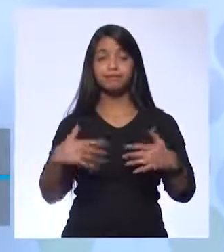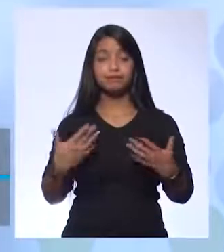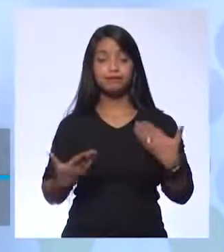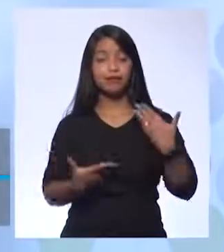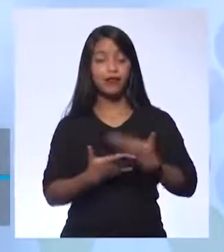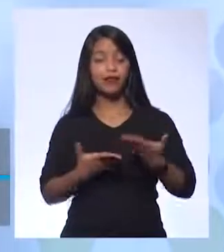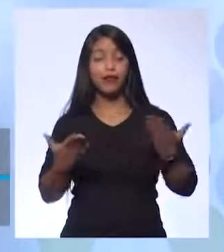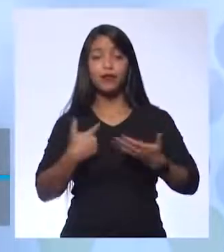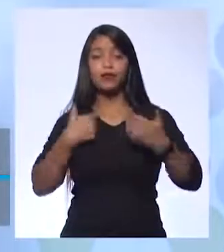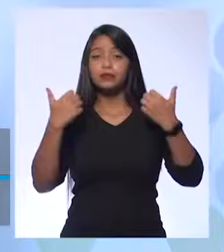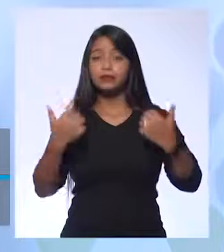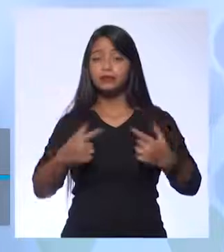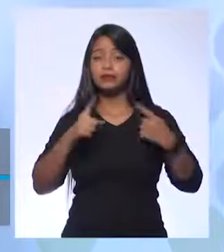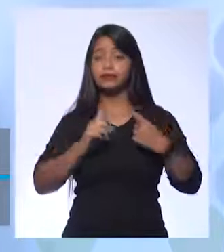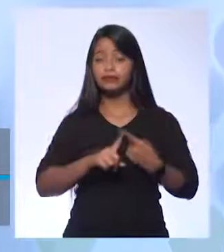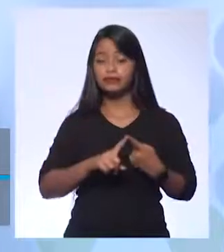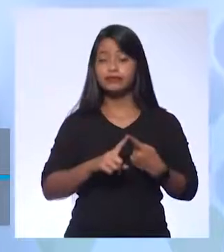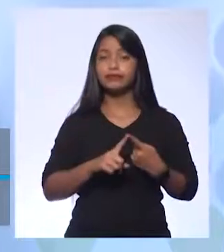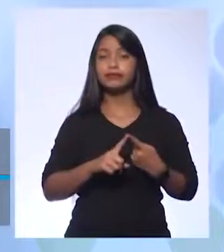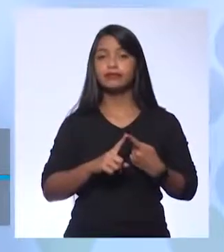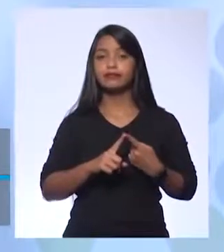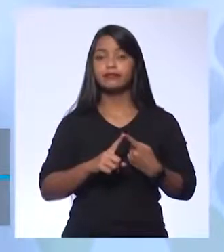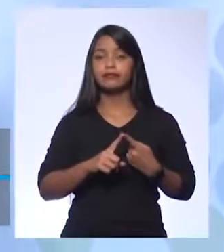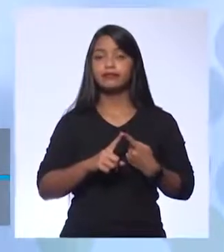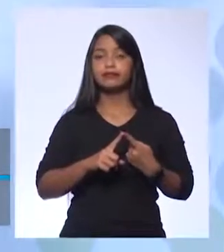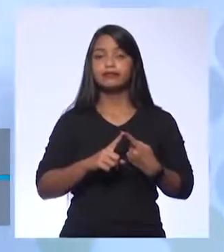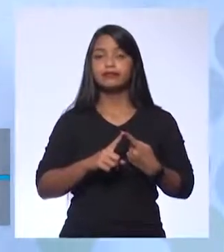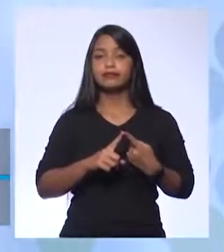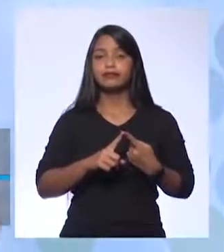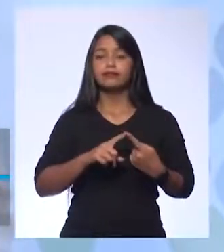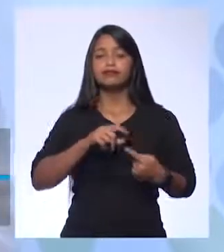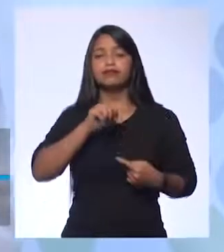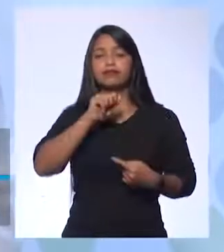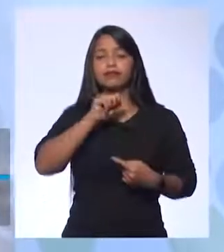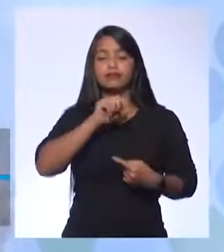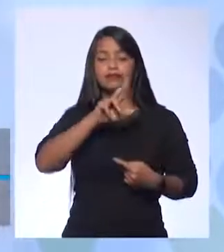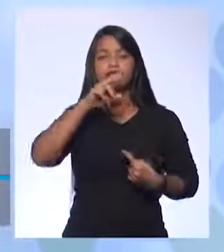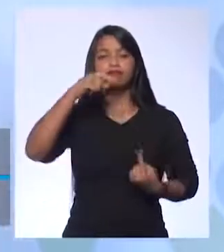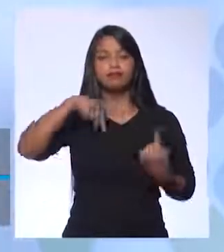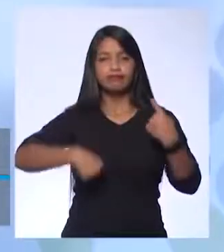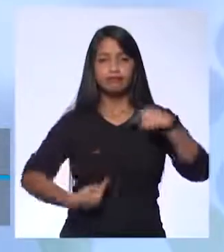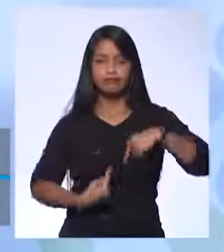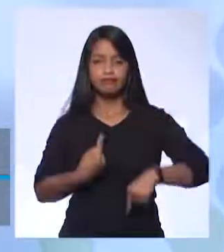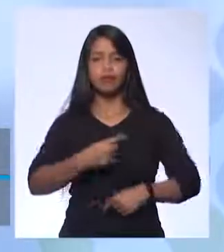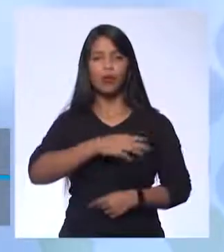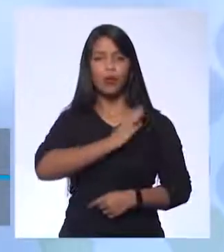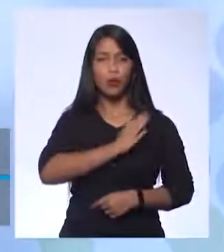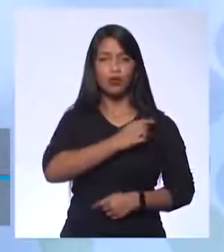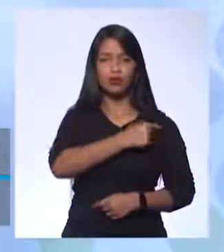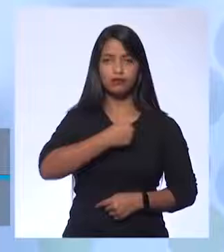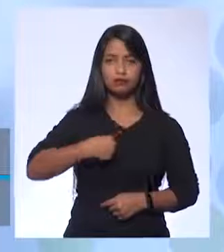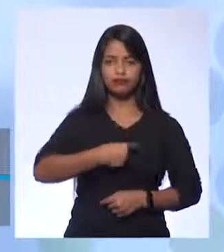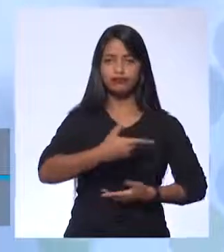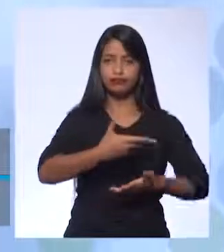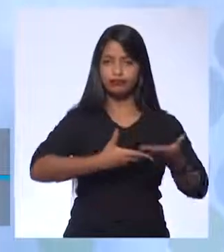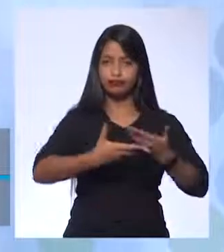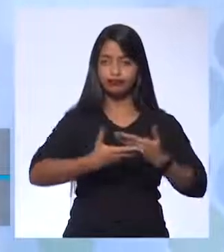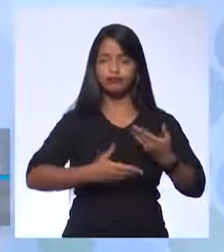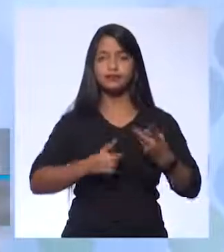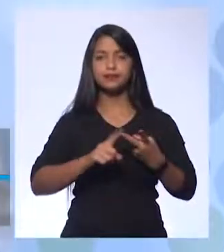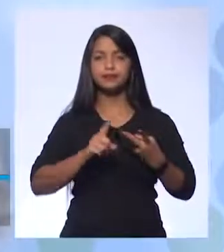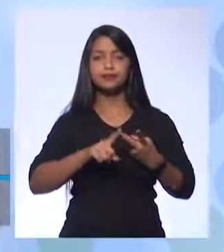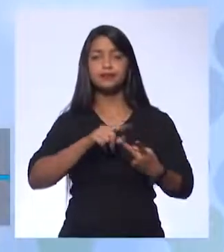da interação entre o sistema circulatório e o sistema respiratório, entre o sistema circulatório e o